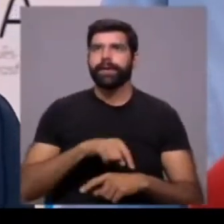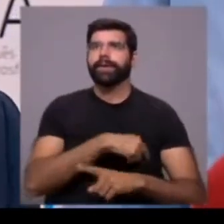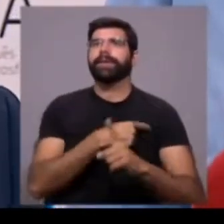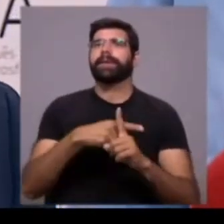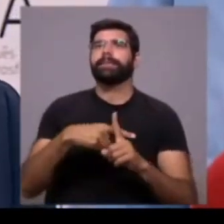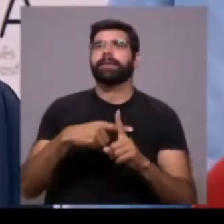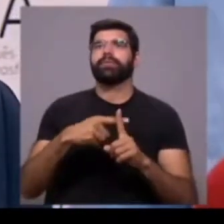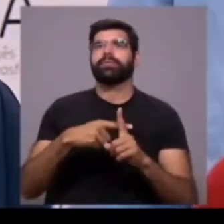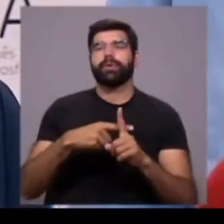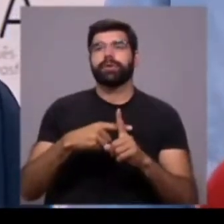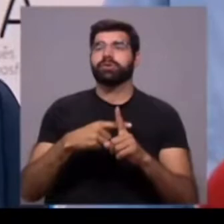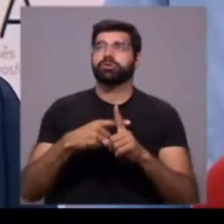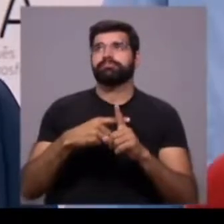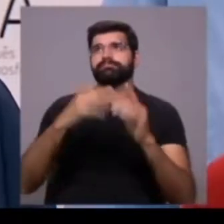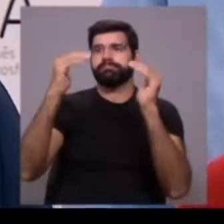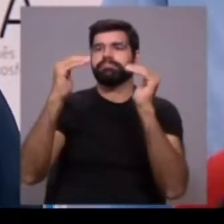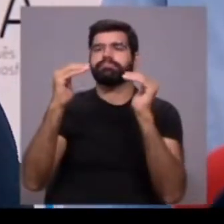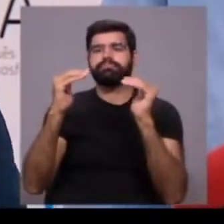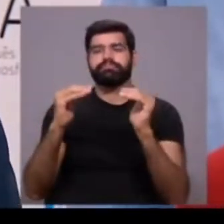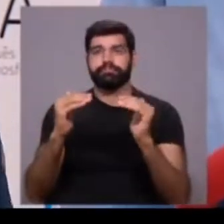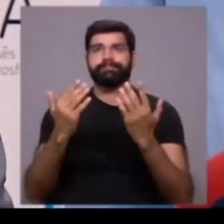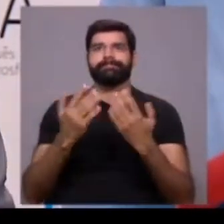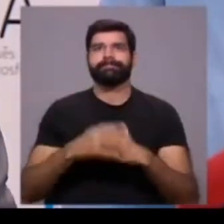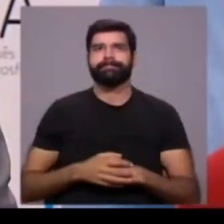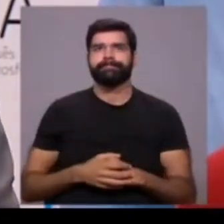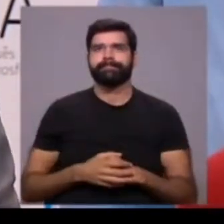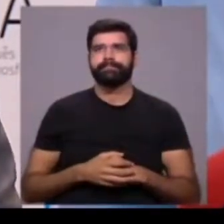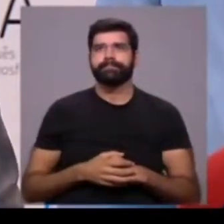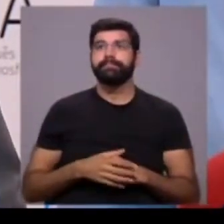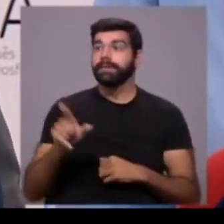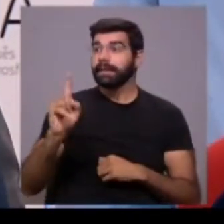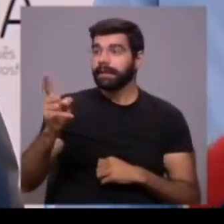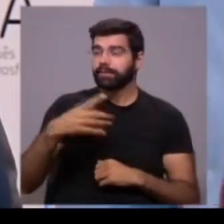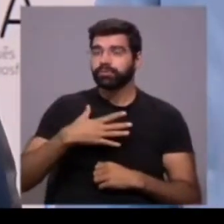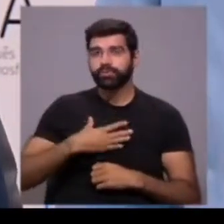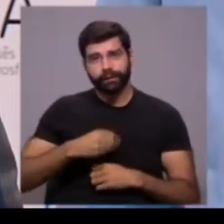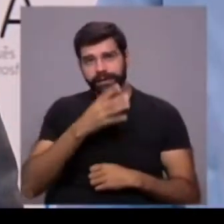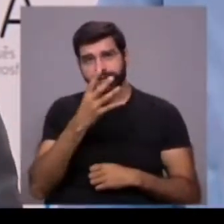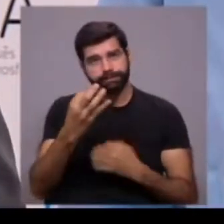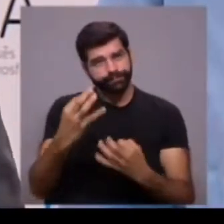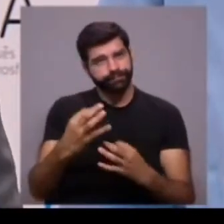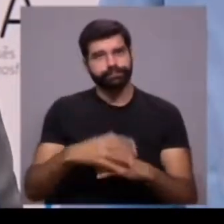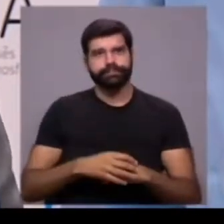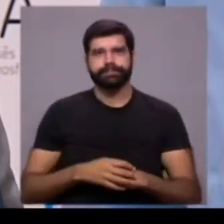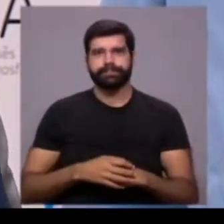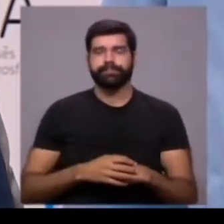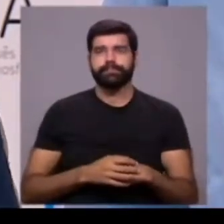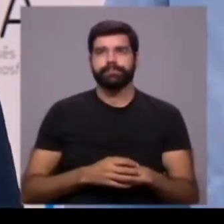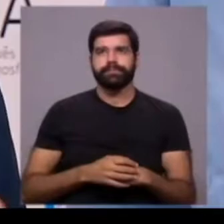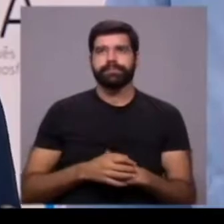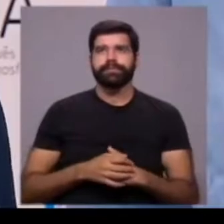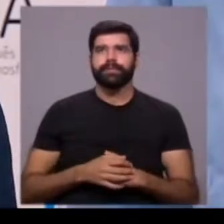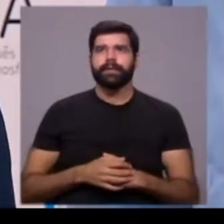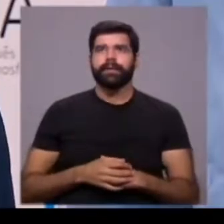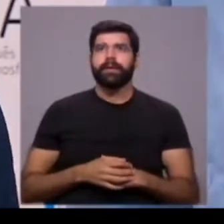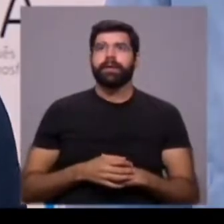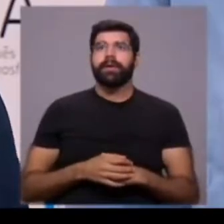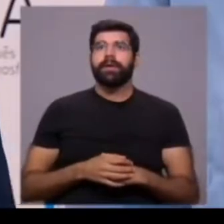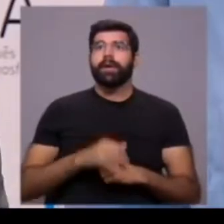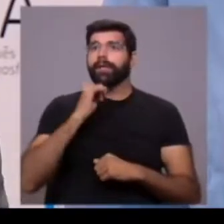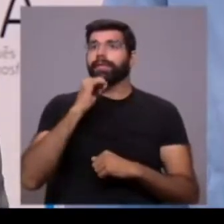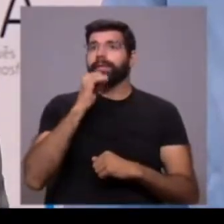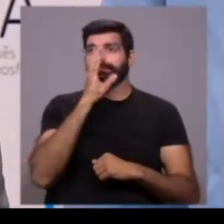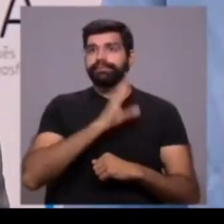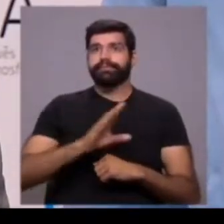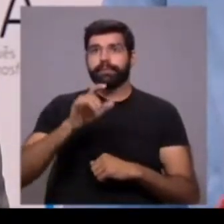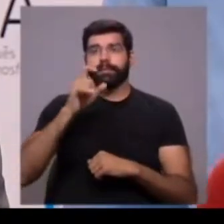esferas Ora bem É isso mesmo que eu gostaria de sublinhar O que é hábito dizer-se